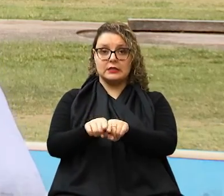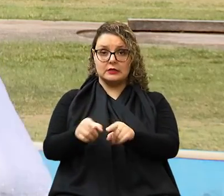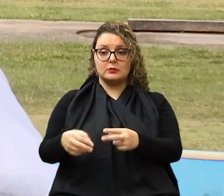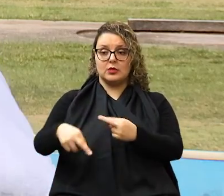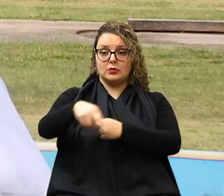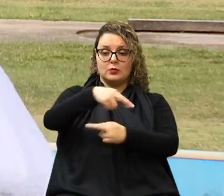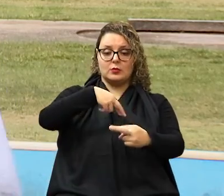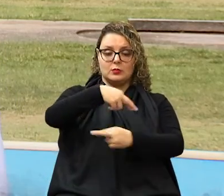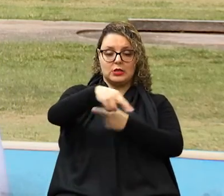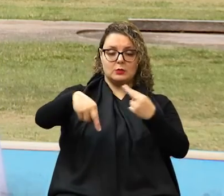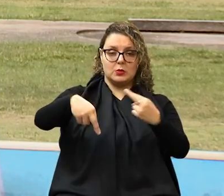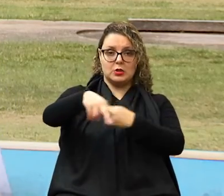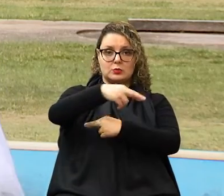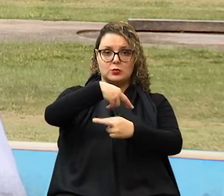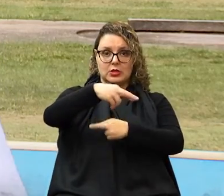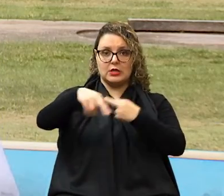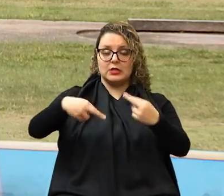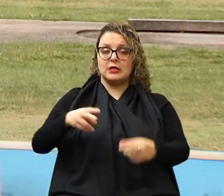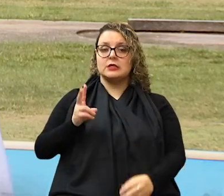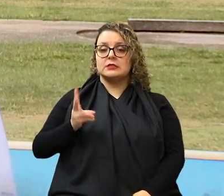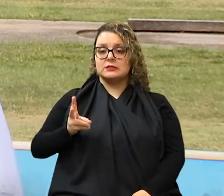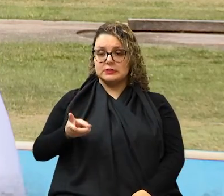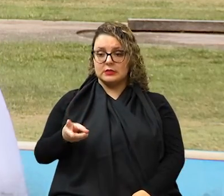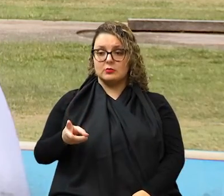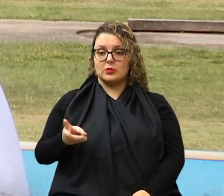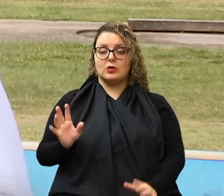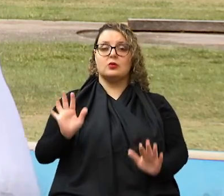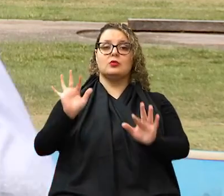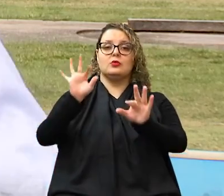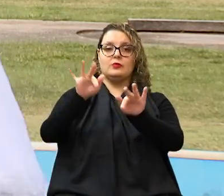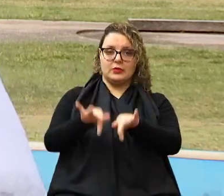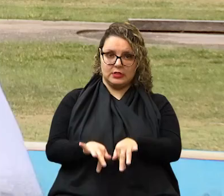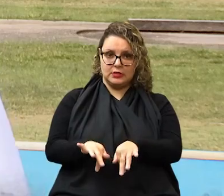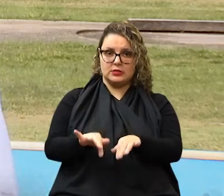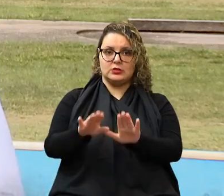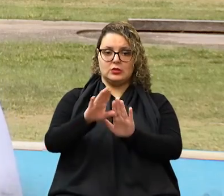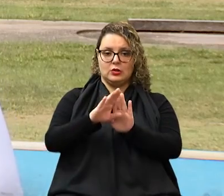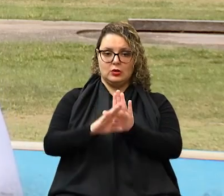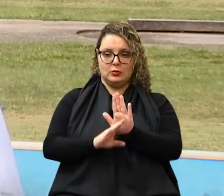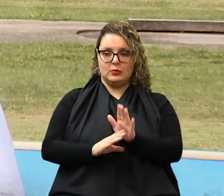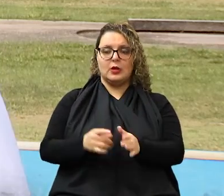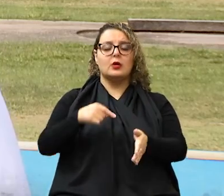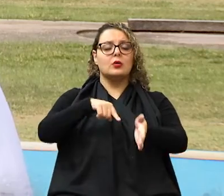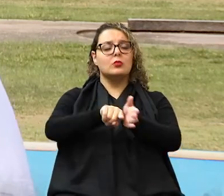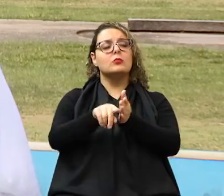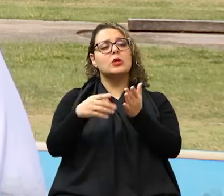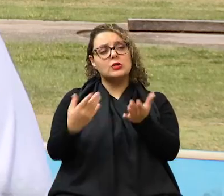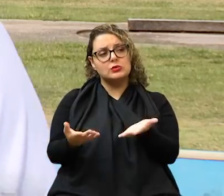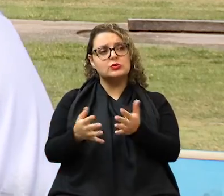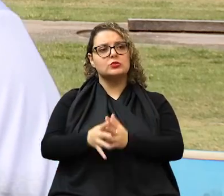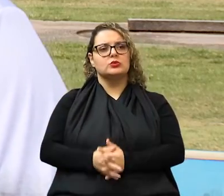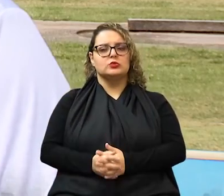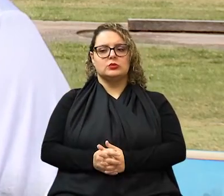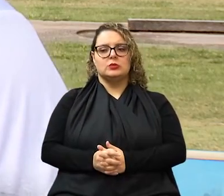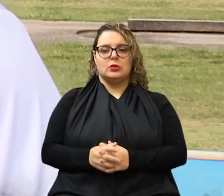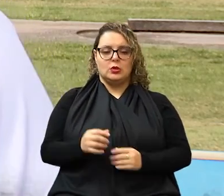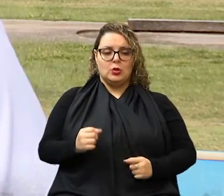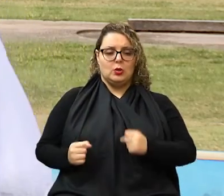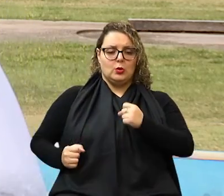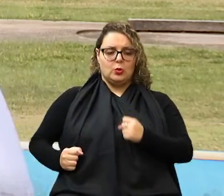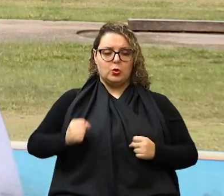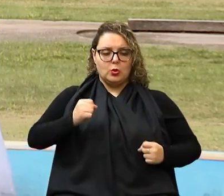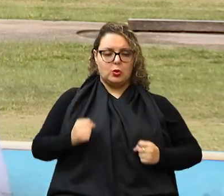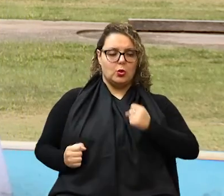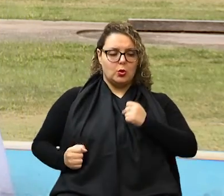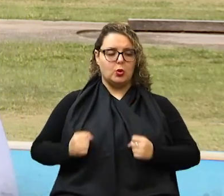as provas de revezamento, que sempre são as provas que fecham geralmente o programa. Isso que eu te perguntar, né? Na